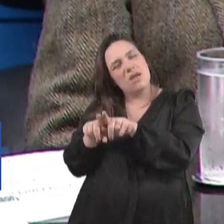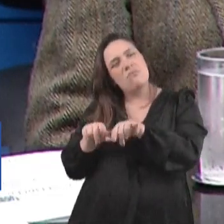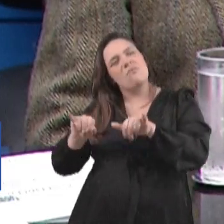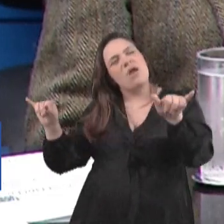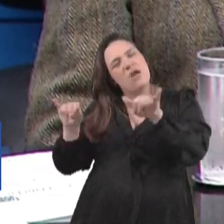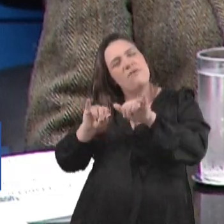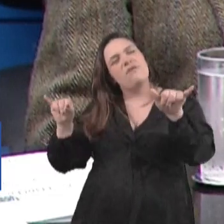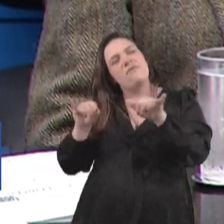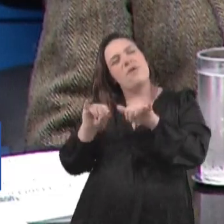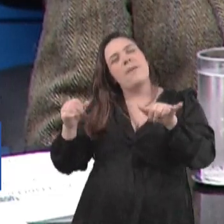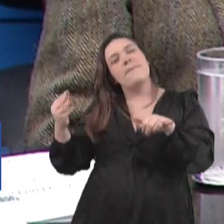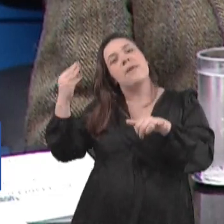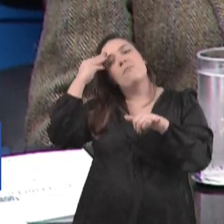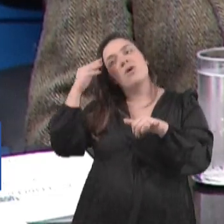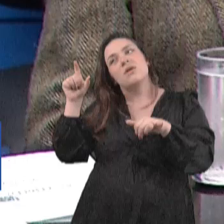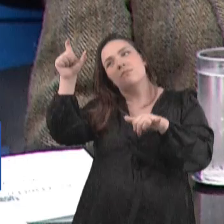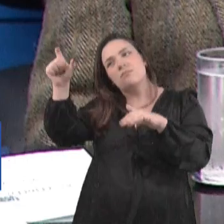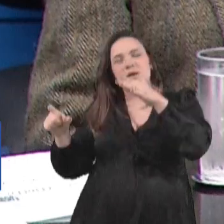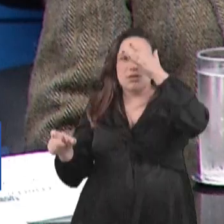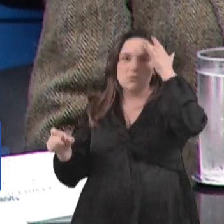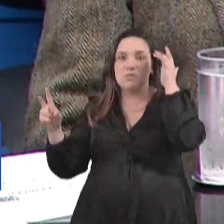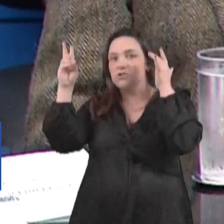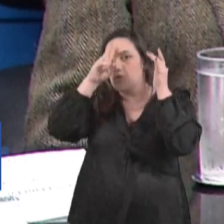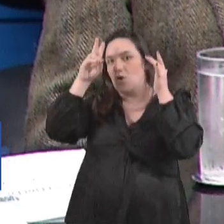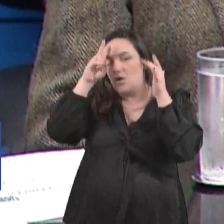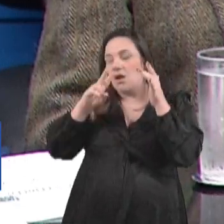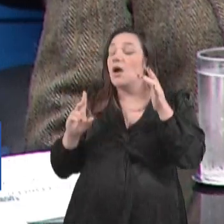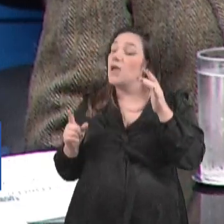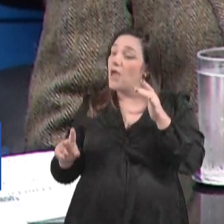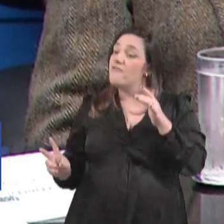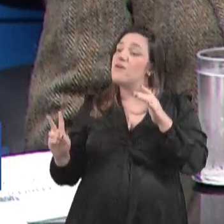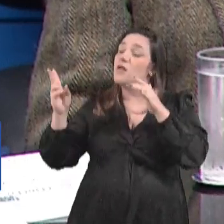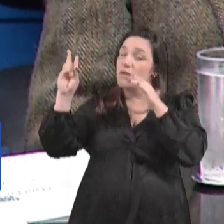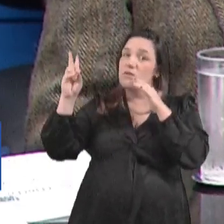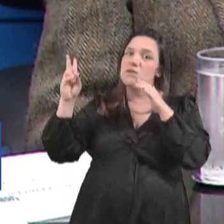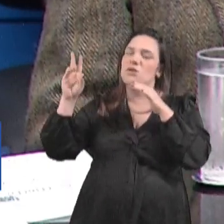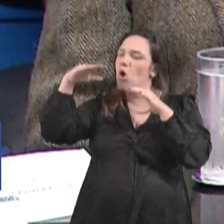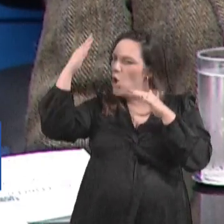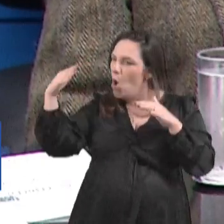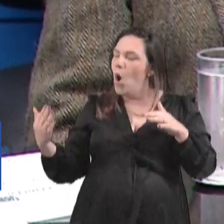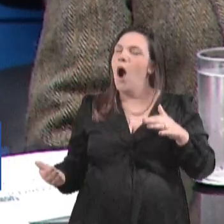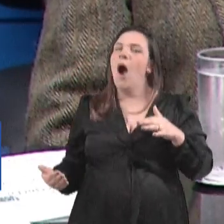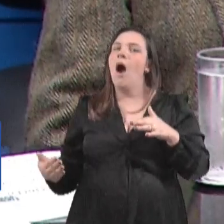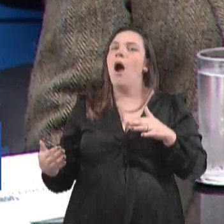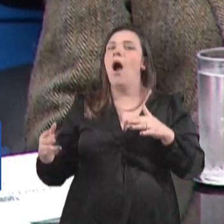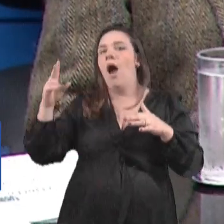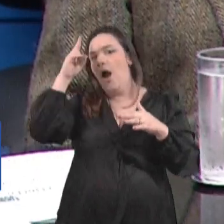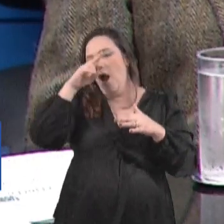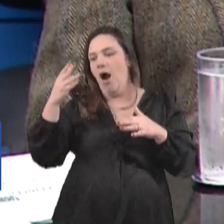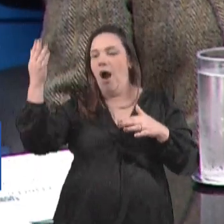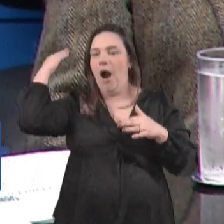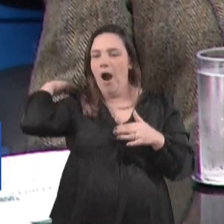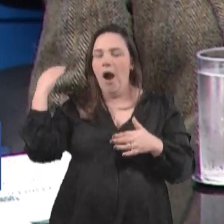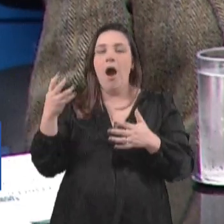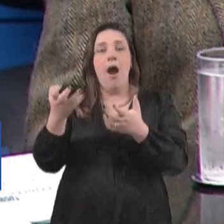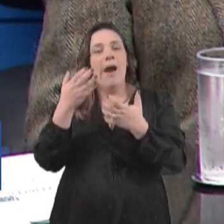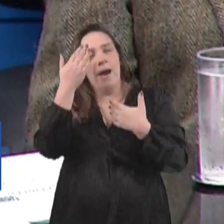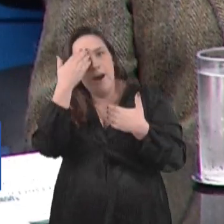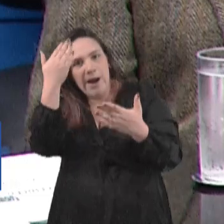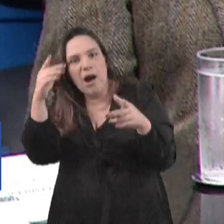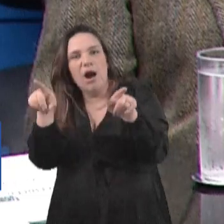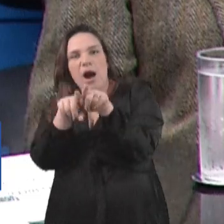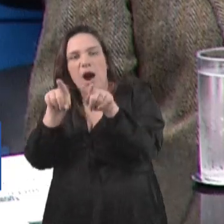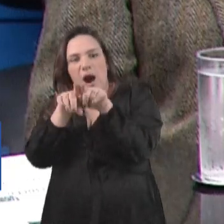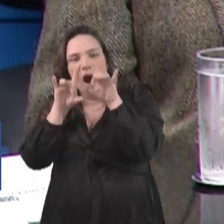da memória de nosso herói e da valorização de quem, no presente, honra esse legado. Também estendo meu